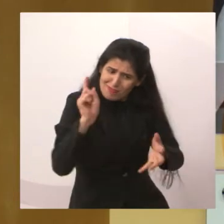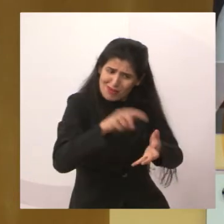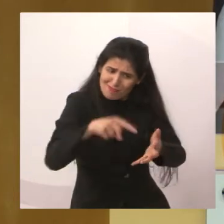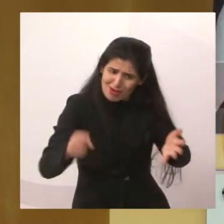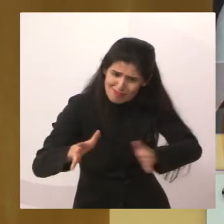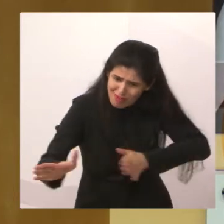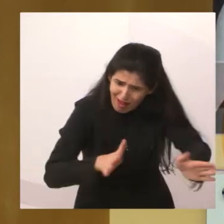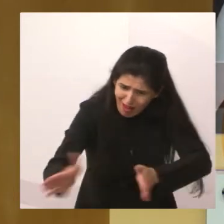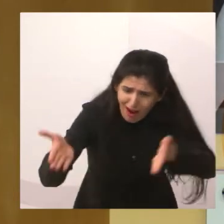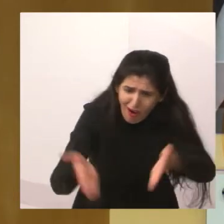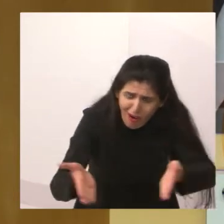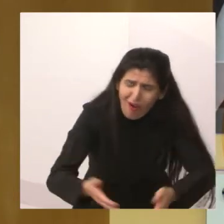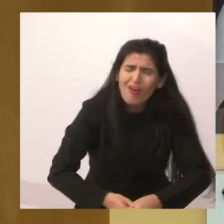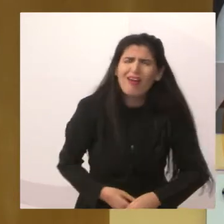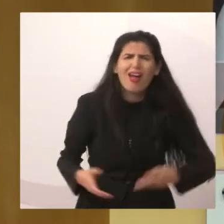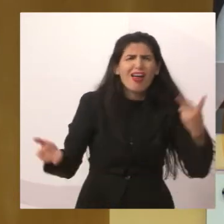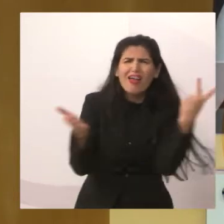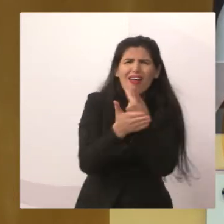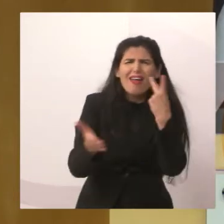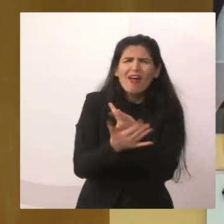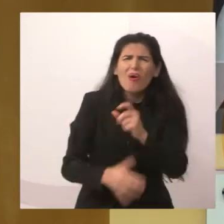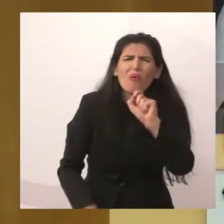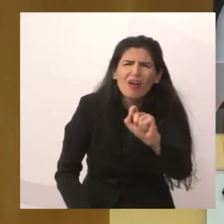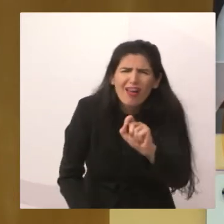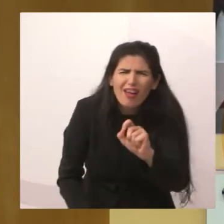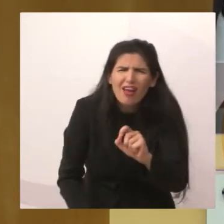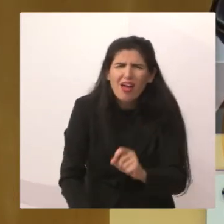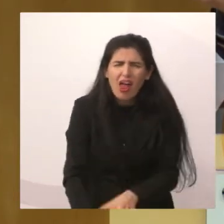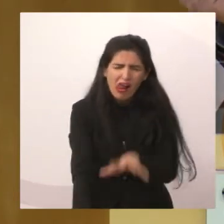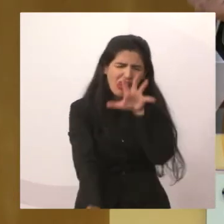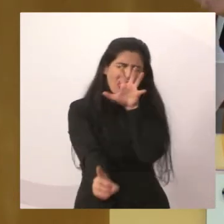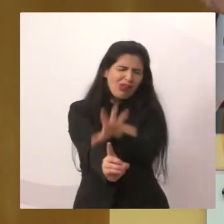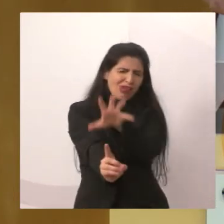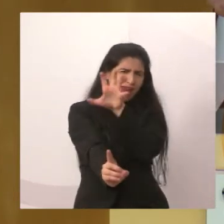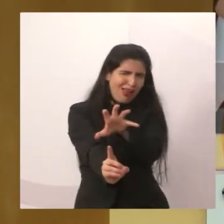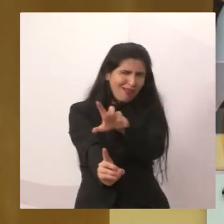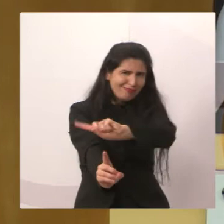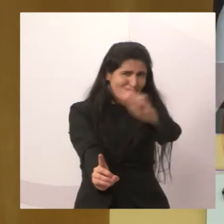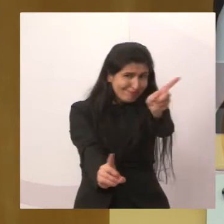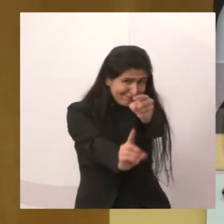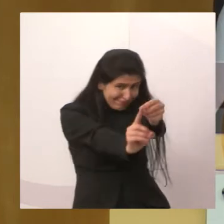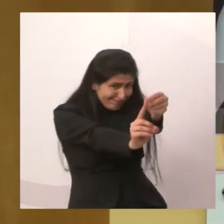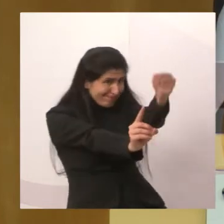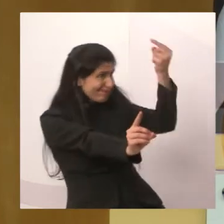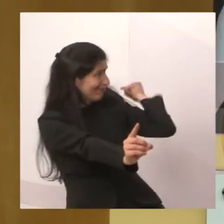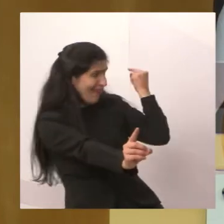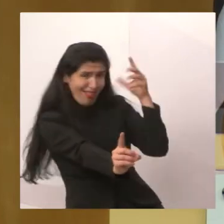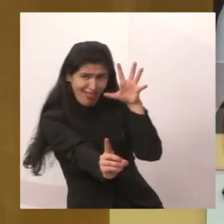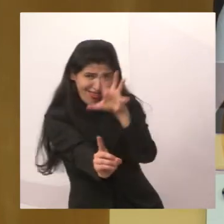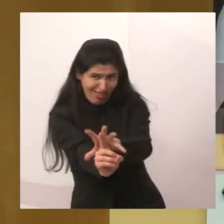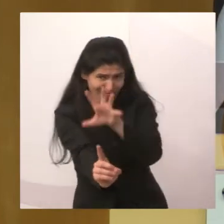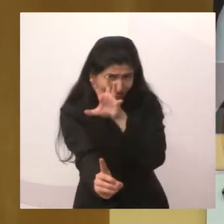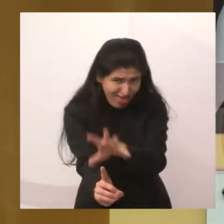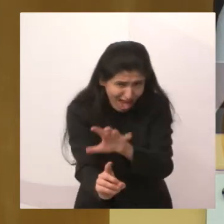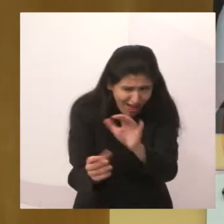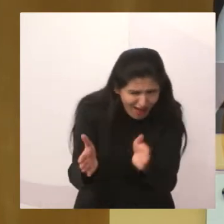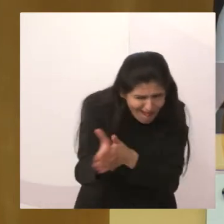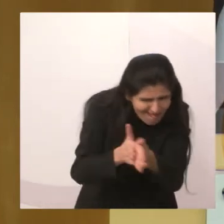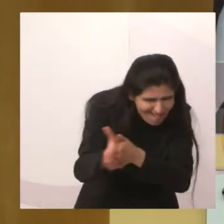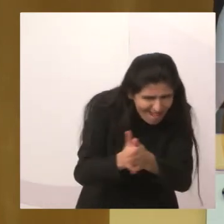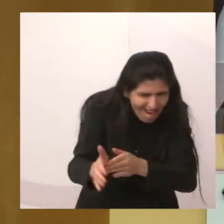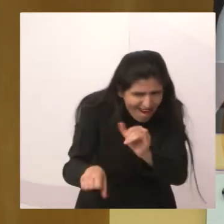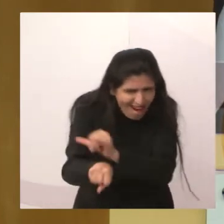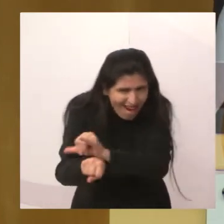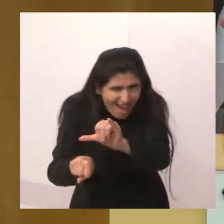Aonde está o erro nisso? Aonde está a perseguição política? Quem fez manobra foi eles, que deixaram por um momento oportuno,